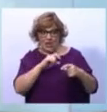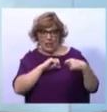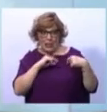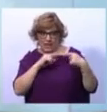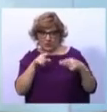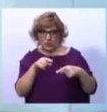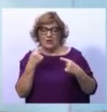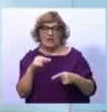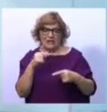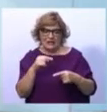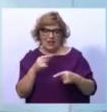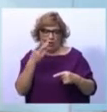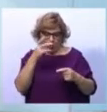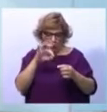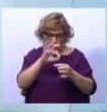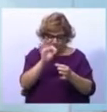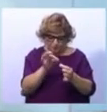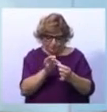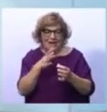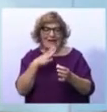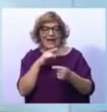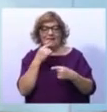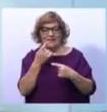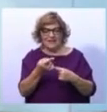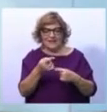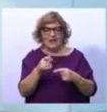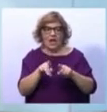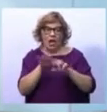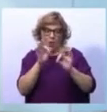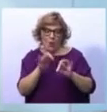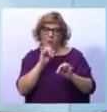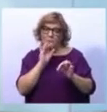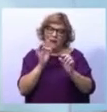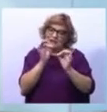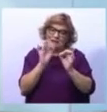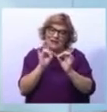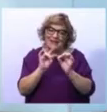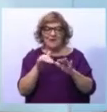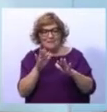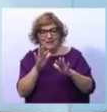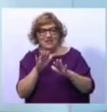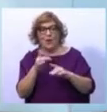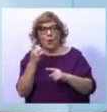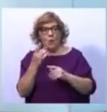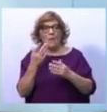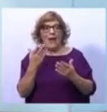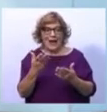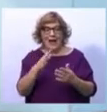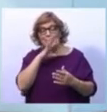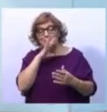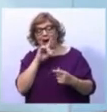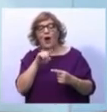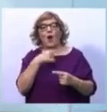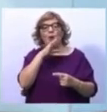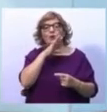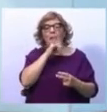tem duas laçadas, que se pretende que sejam simétricas, podem não estar muito simétricas aí, mas uma delas representa a mãe, a